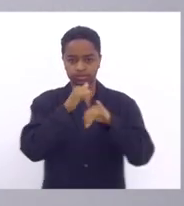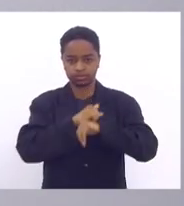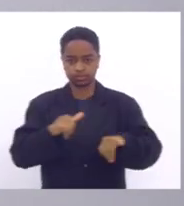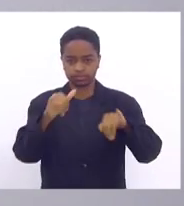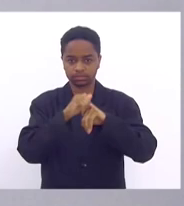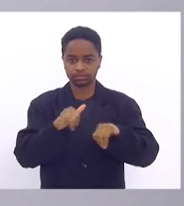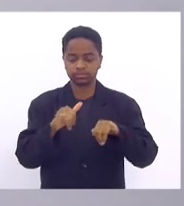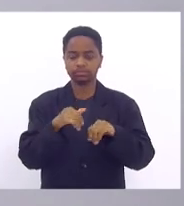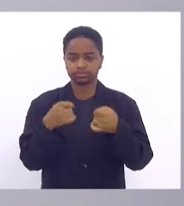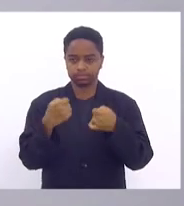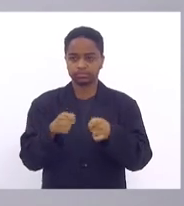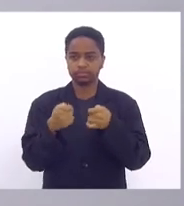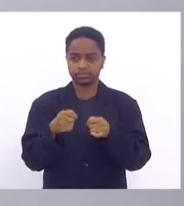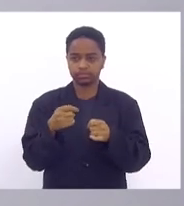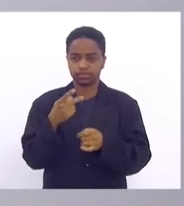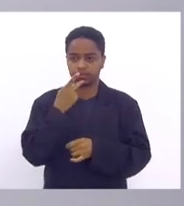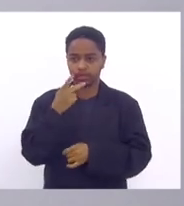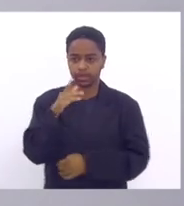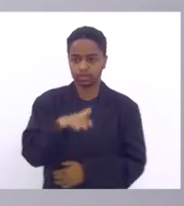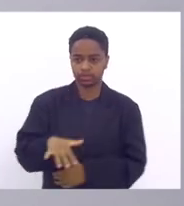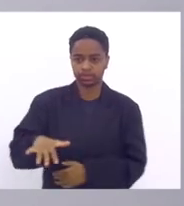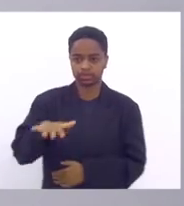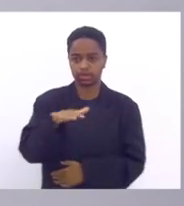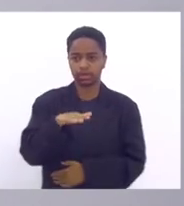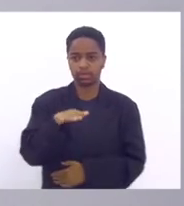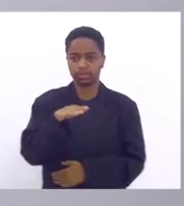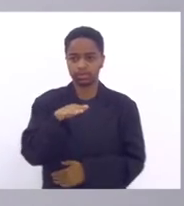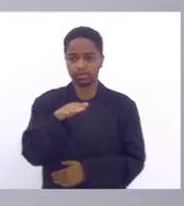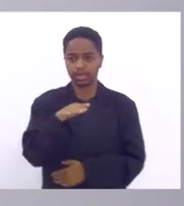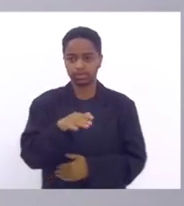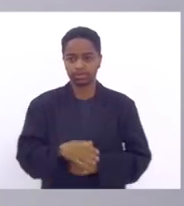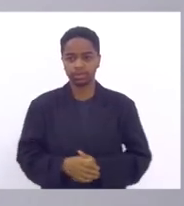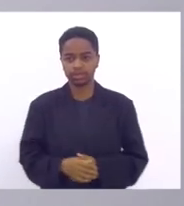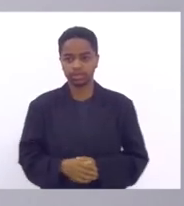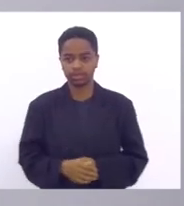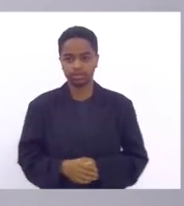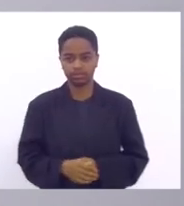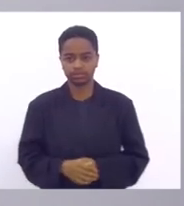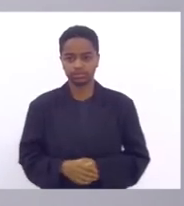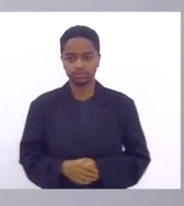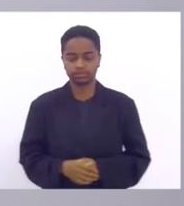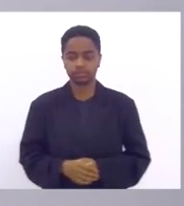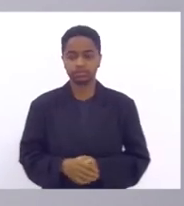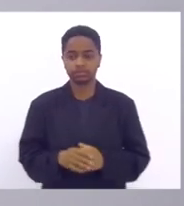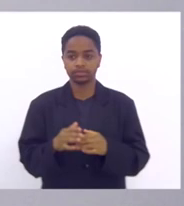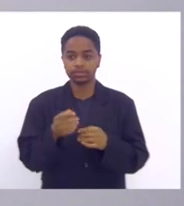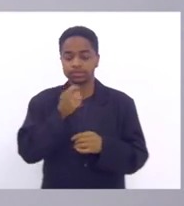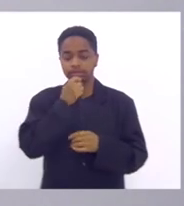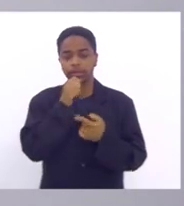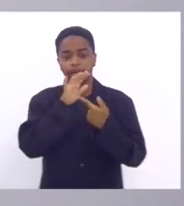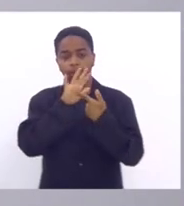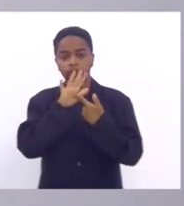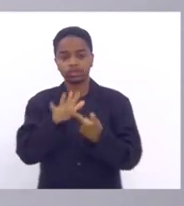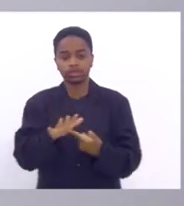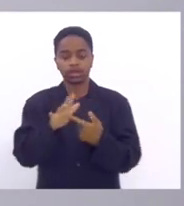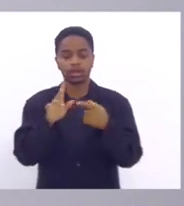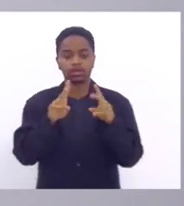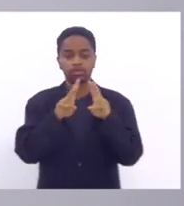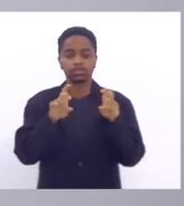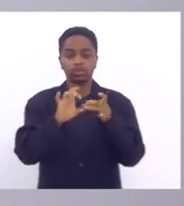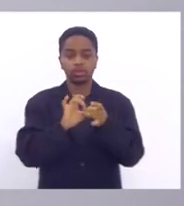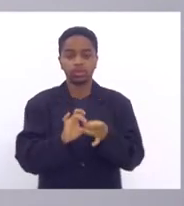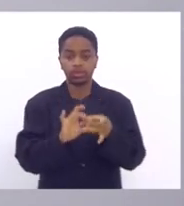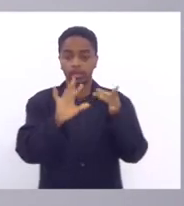forma geral sem a questão trazendo aqui também a questão da liberdade de imprensa